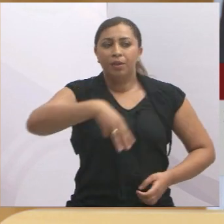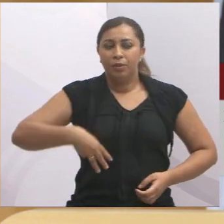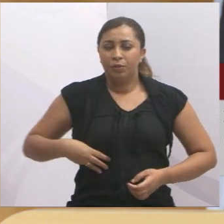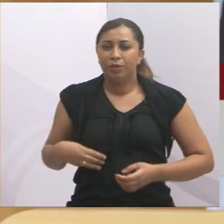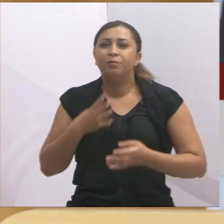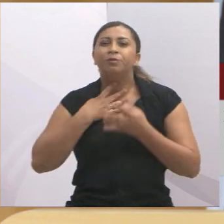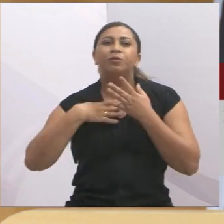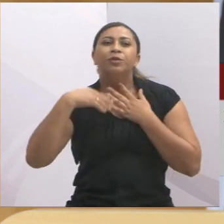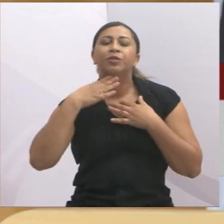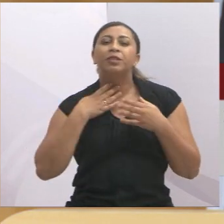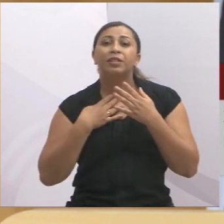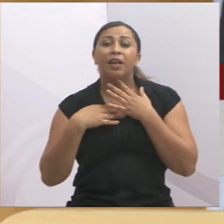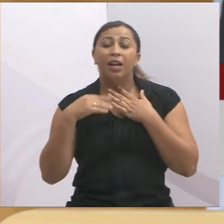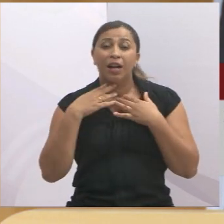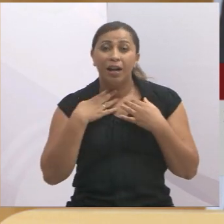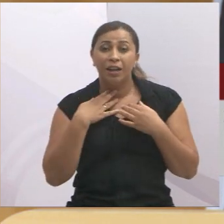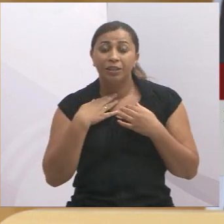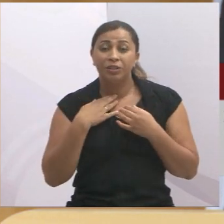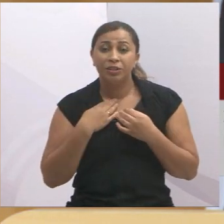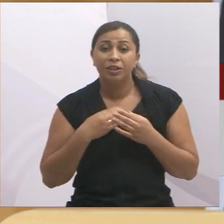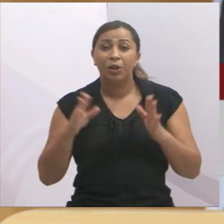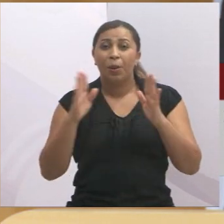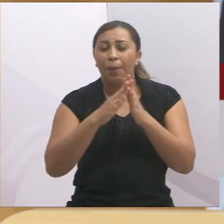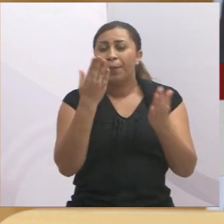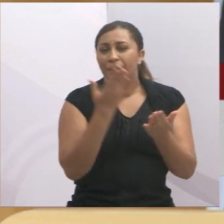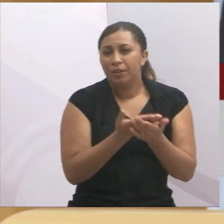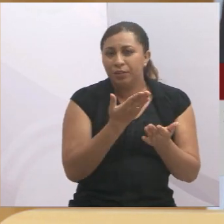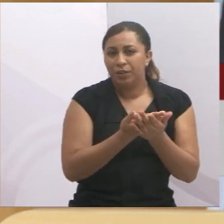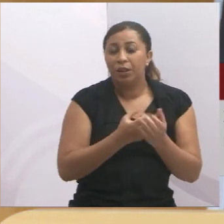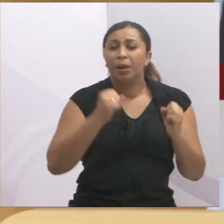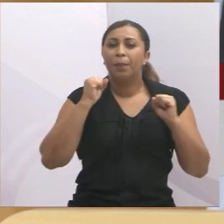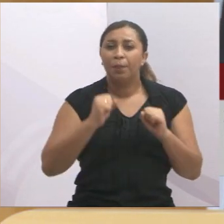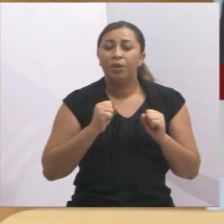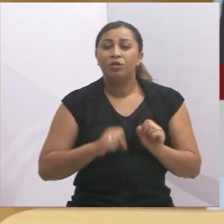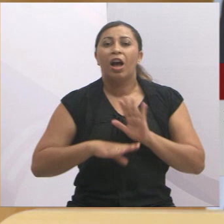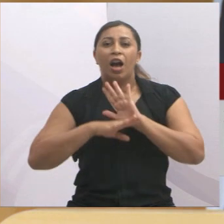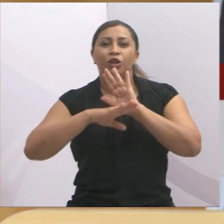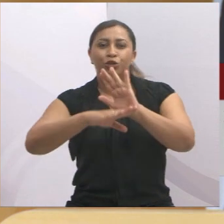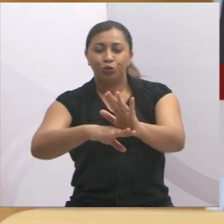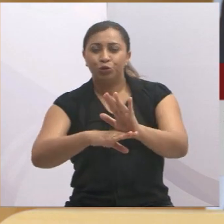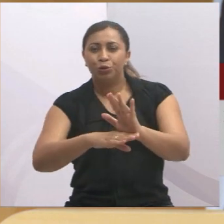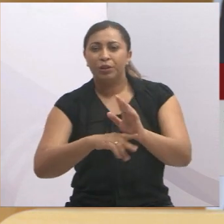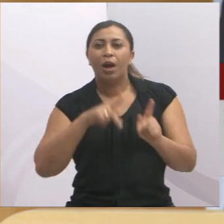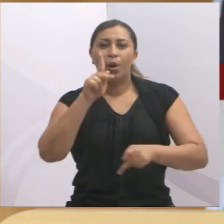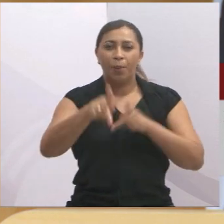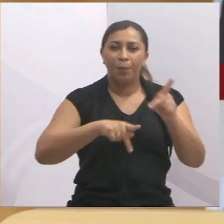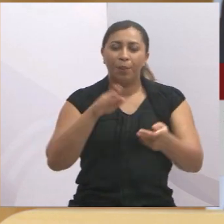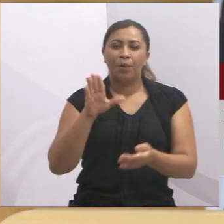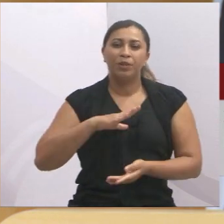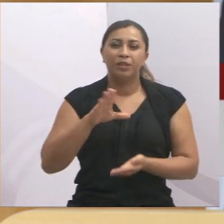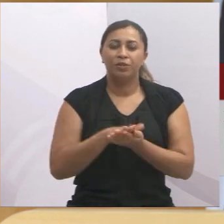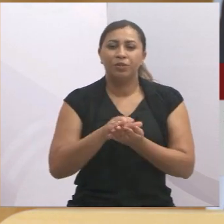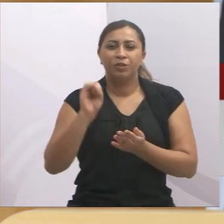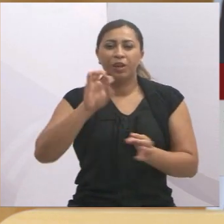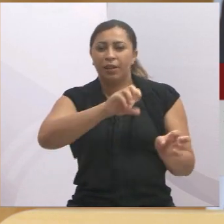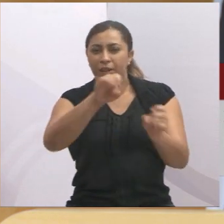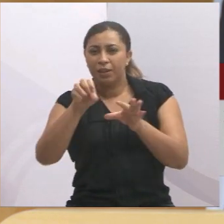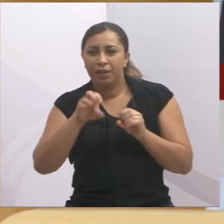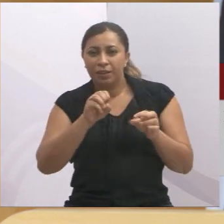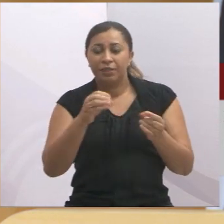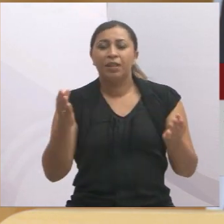ter na cidade uma instituição educacional que pudesse oferecer à sociedade uma educação secular, baseada nos